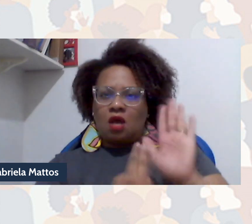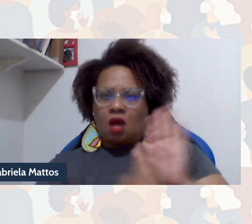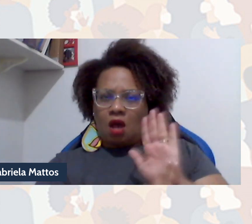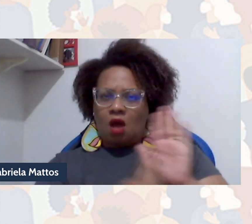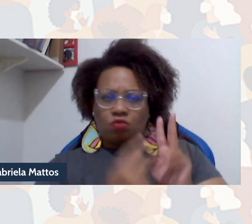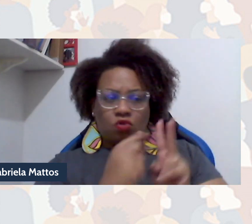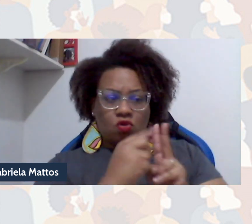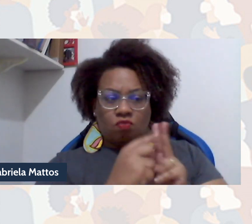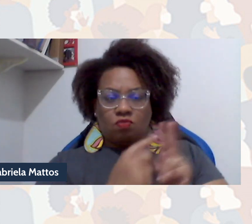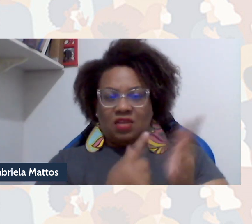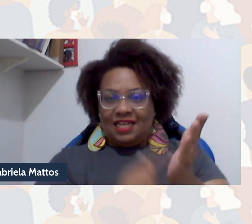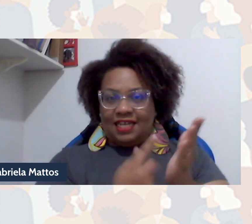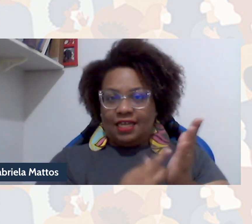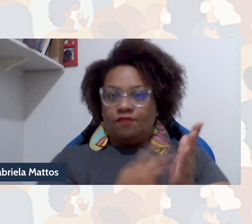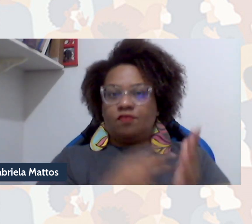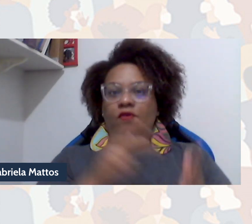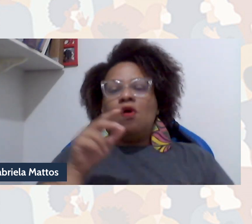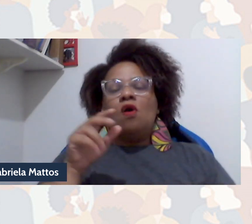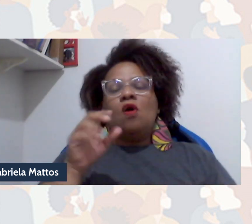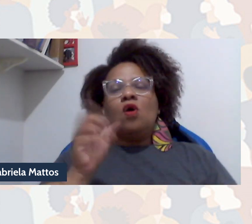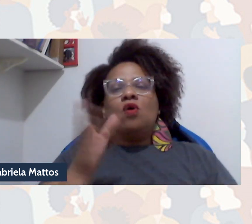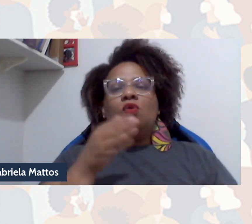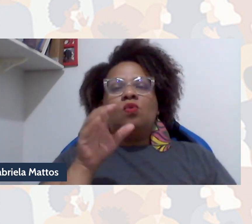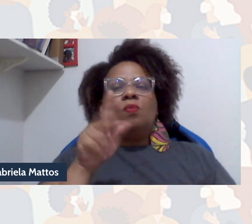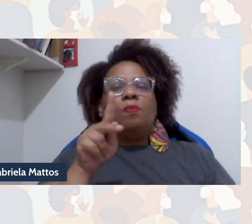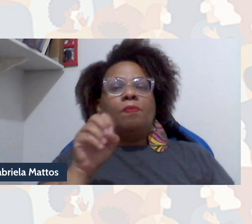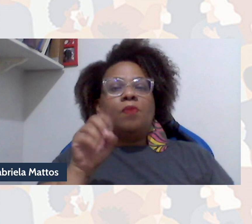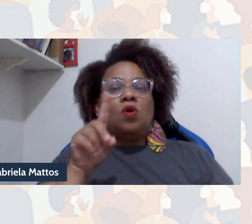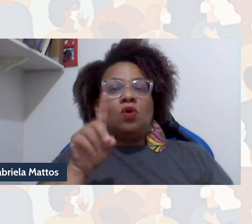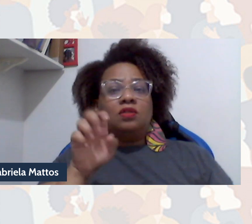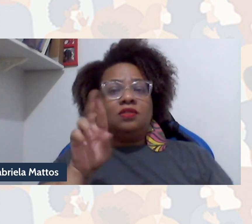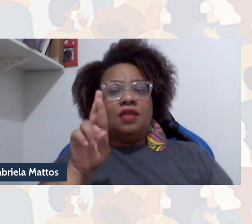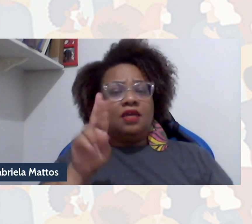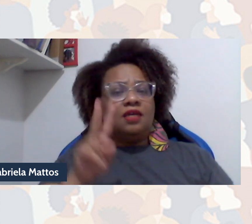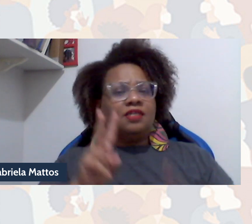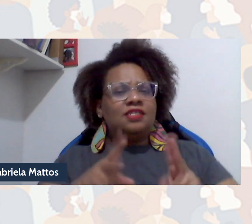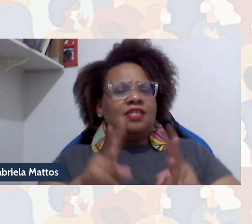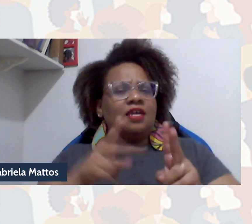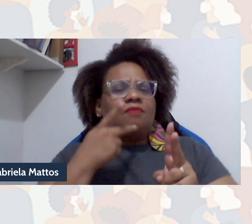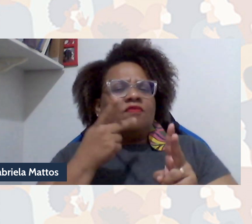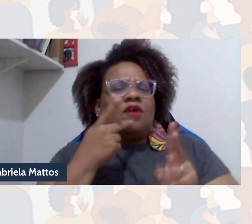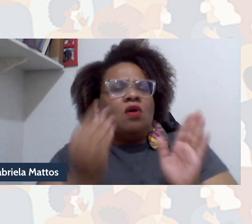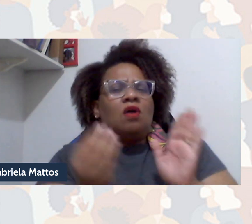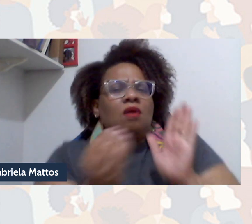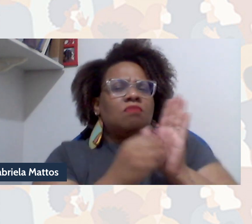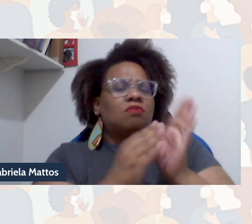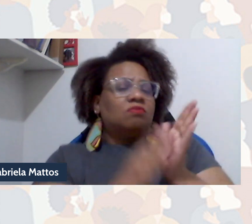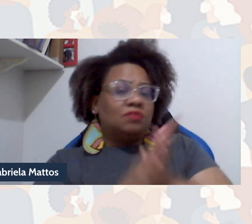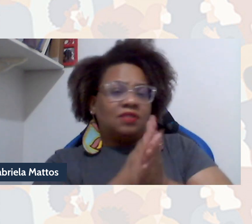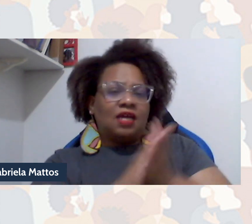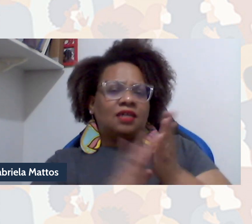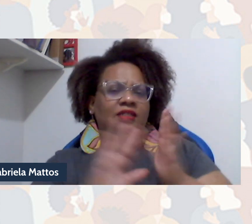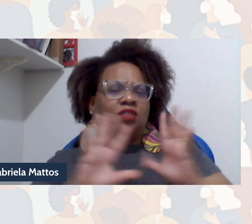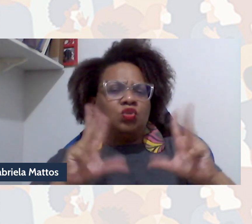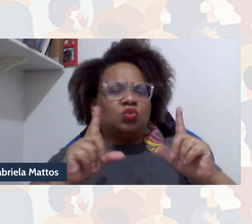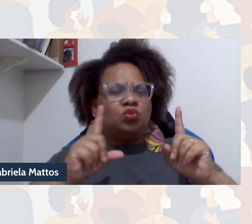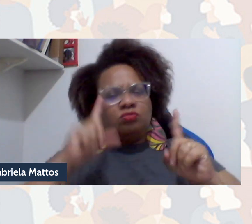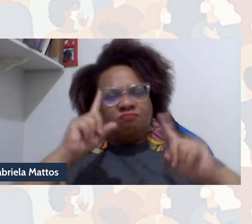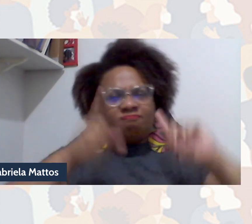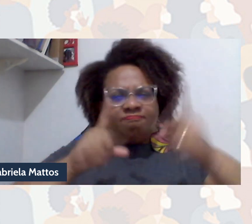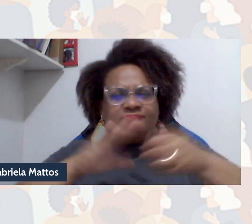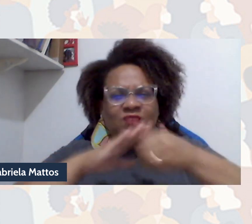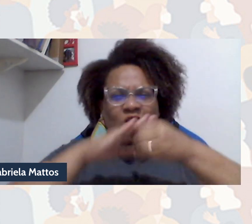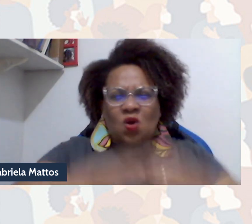Poder, sempre insistiram que não inventaram nada em suas distopias, que todos os atos de opressão e crueldade cometidos contra